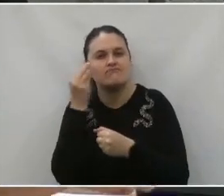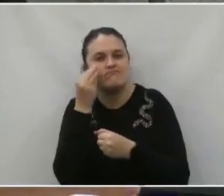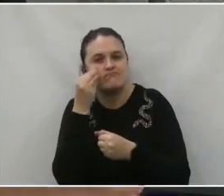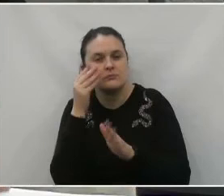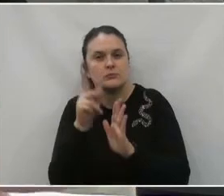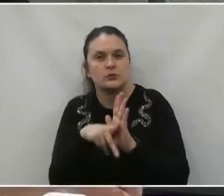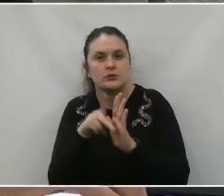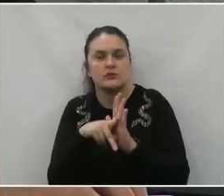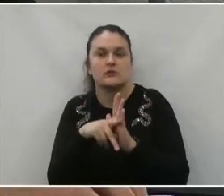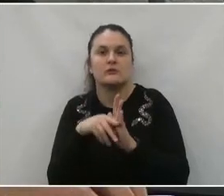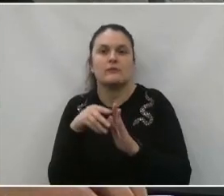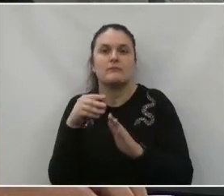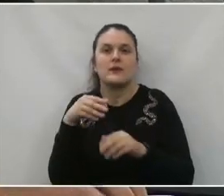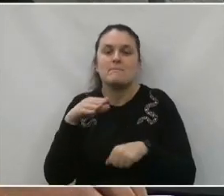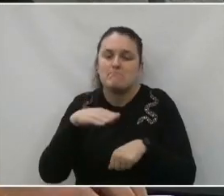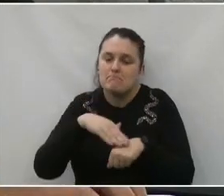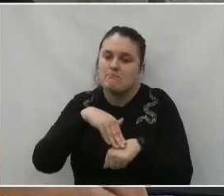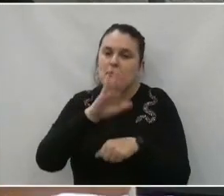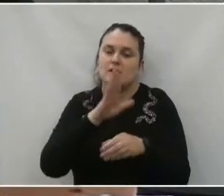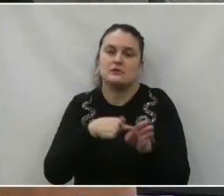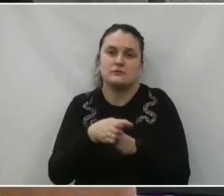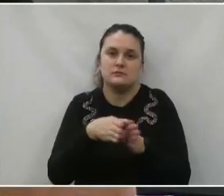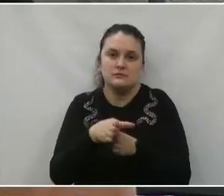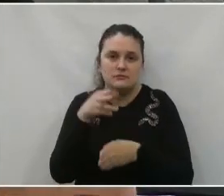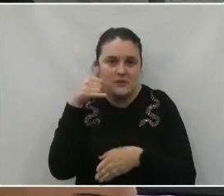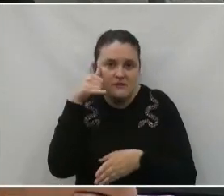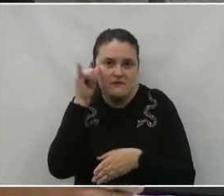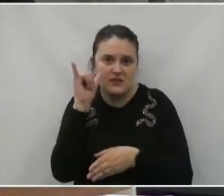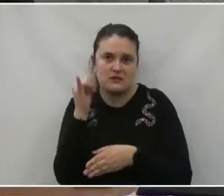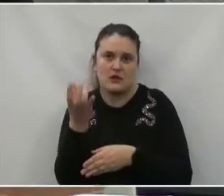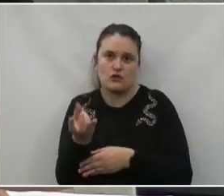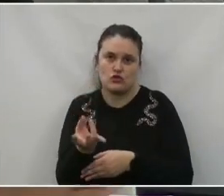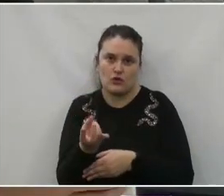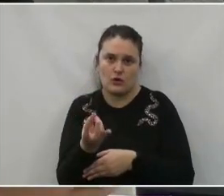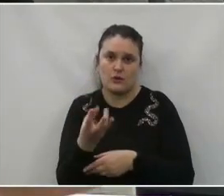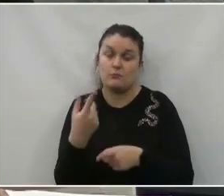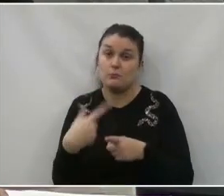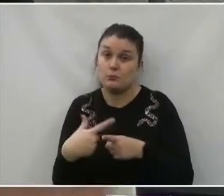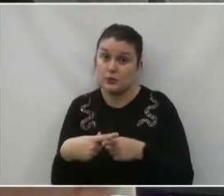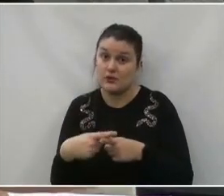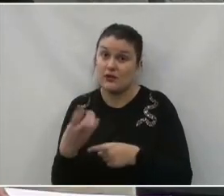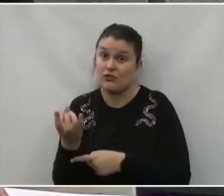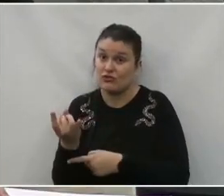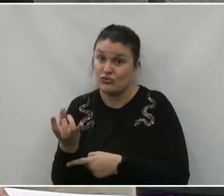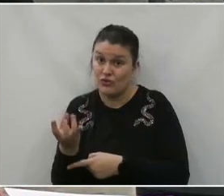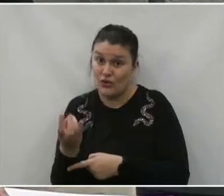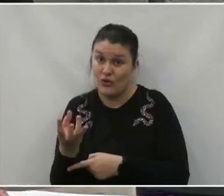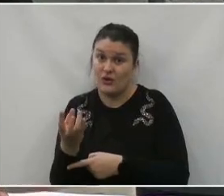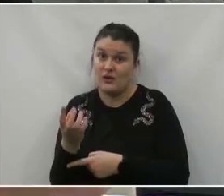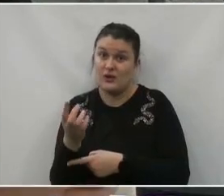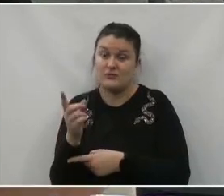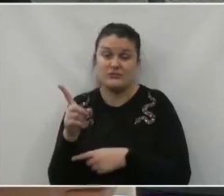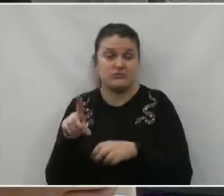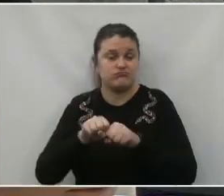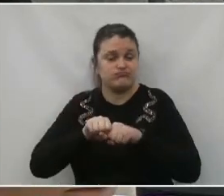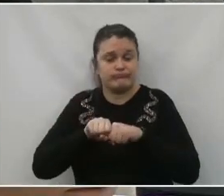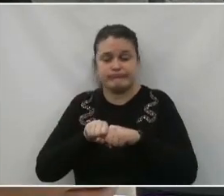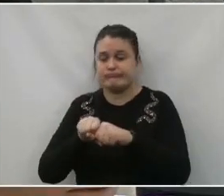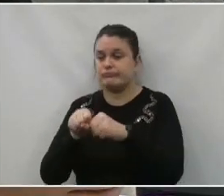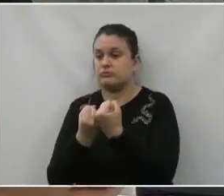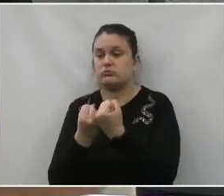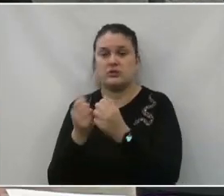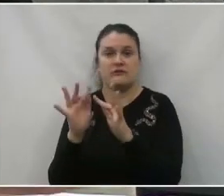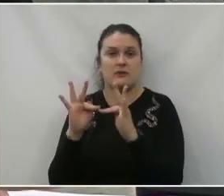e trazer mais prevenção às drogas. Por quê? Porque as drogas são a destruição das